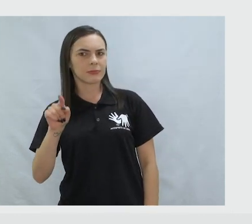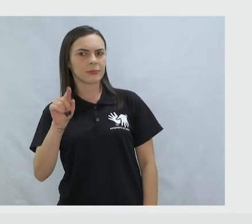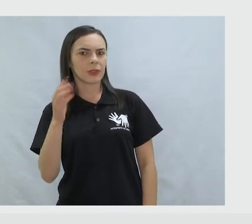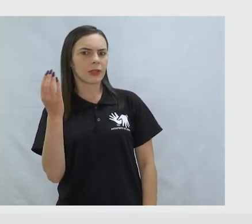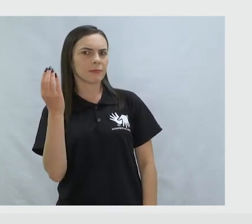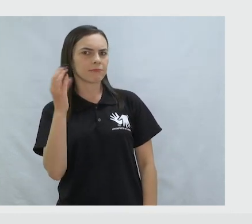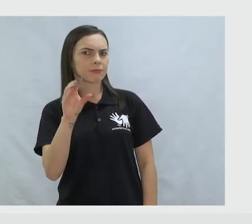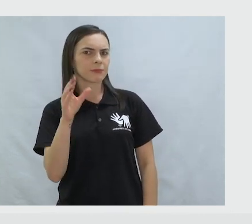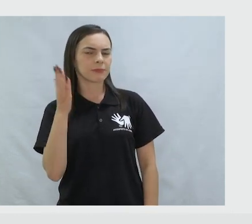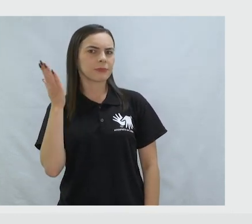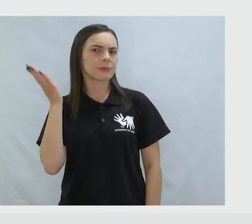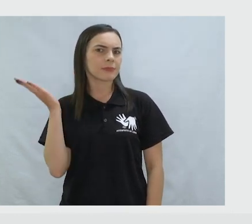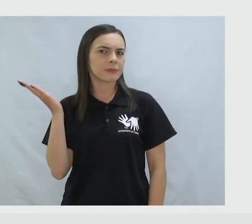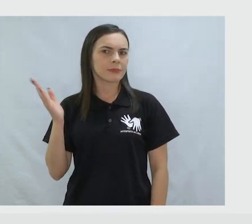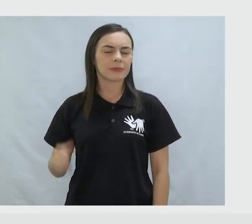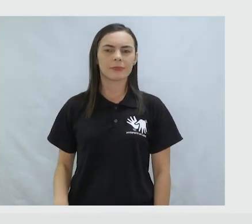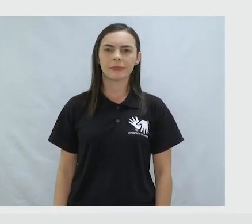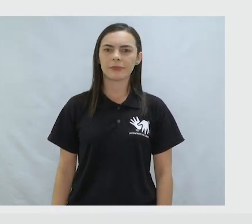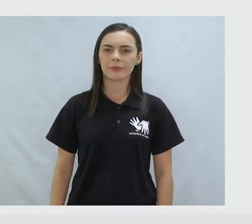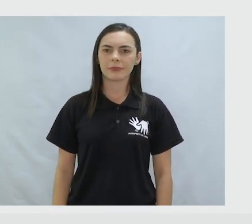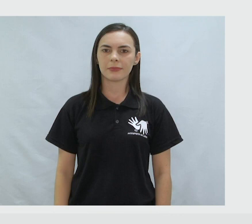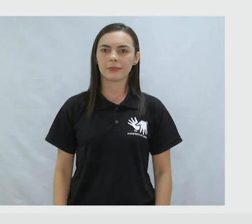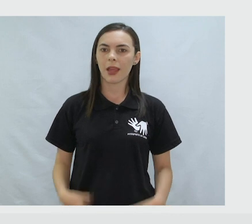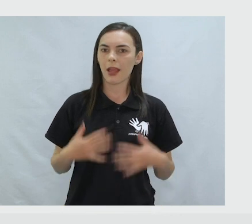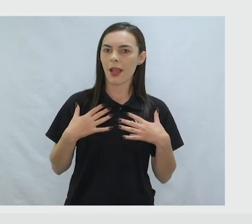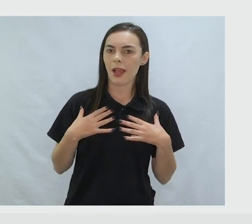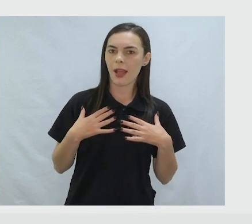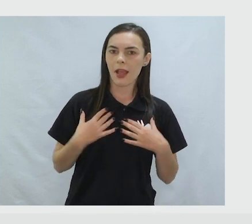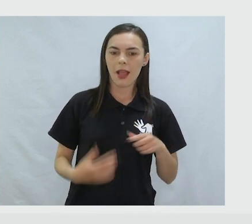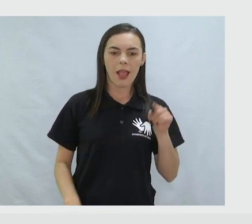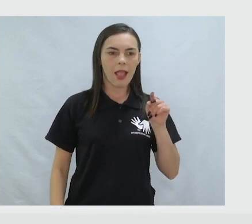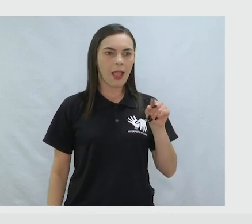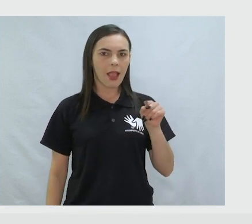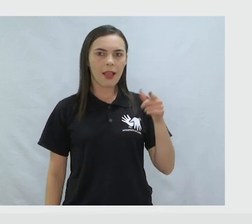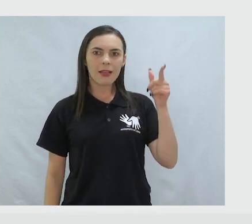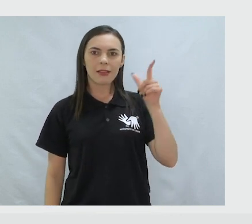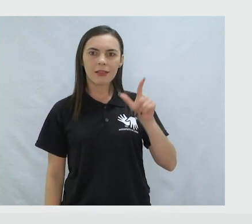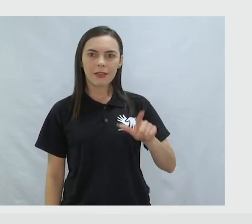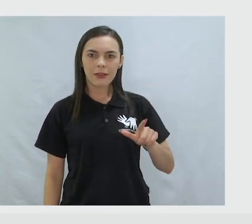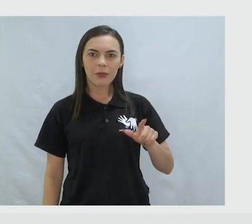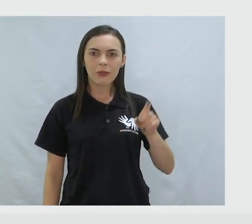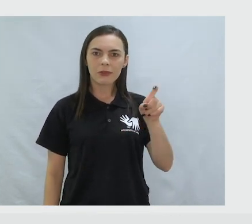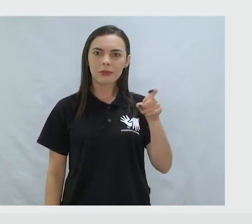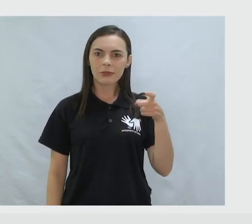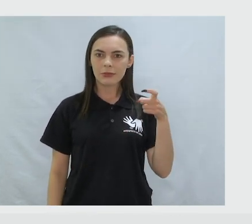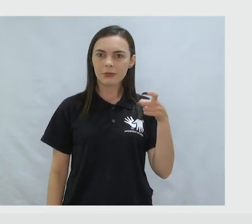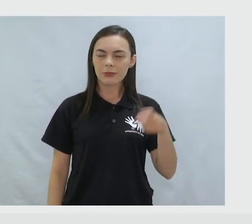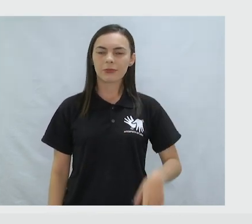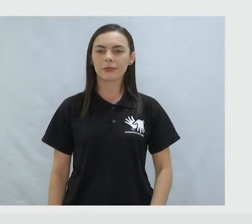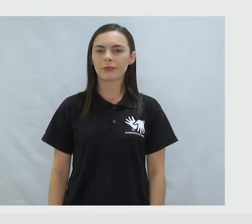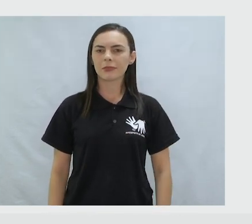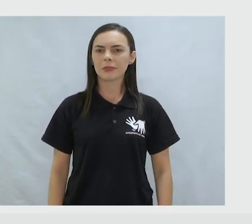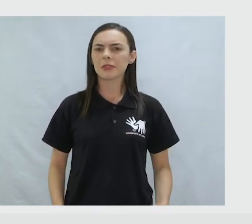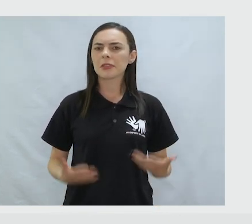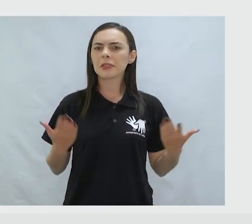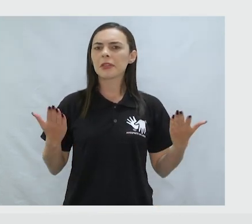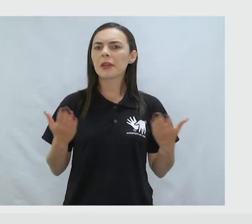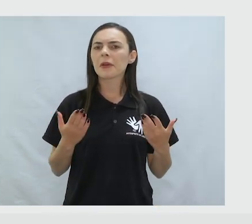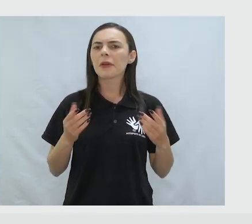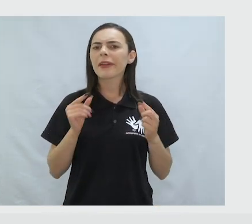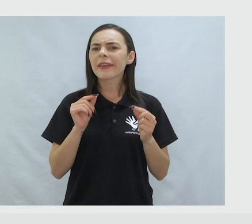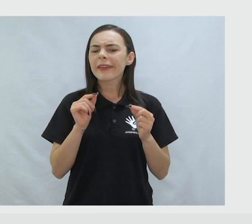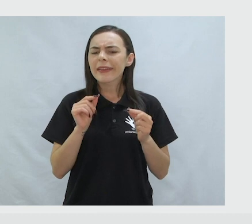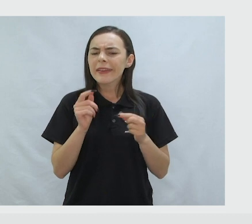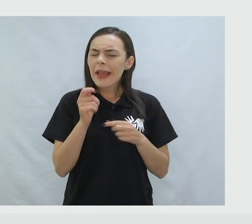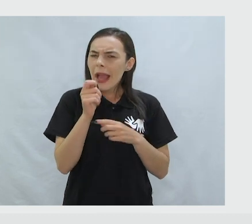Isa? Olha lá onde que a Isa vai colocar a outra bolinha. O Max de novo, X. Quem que